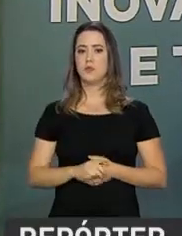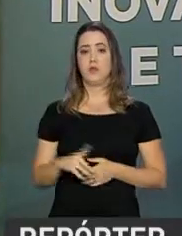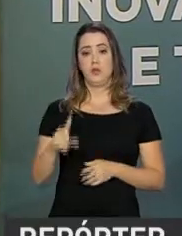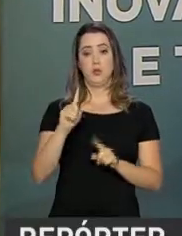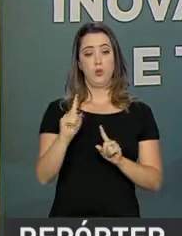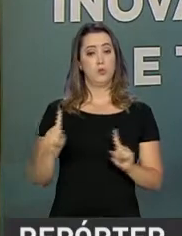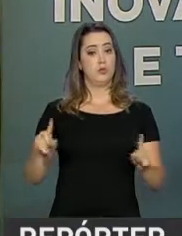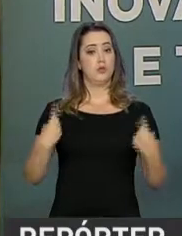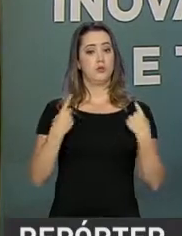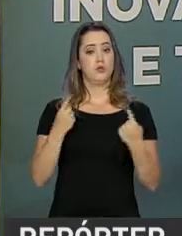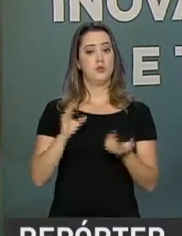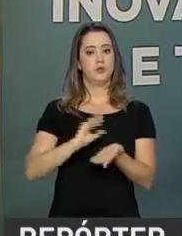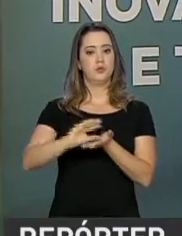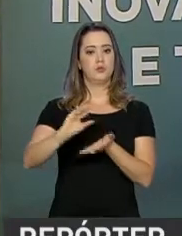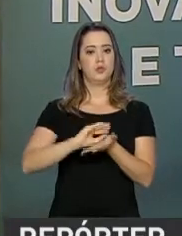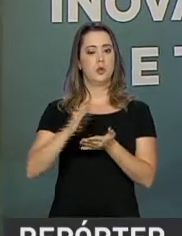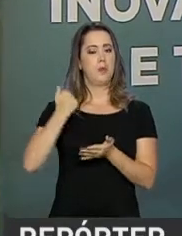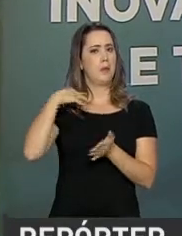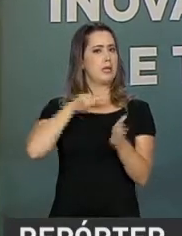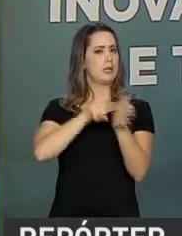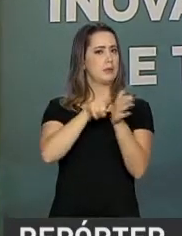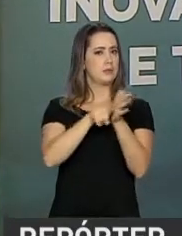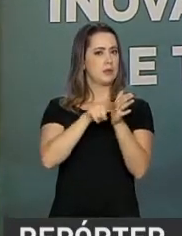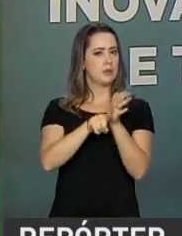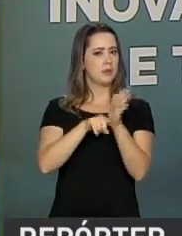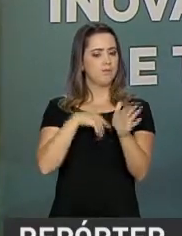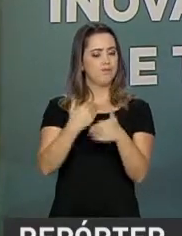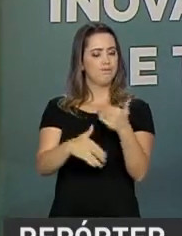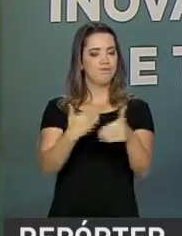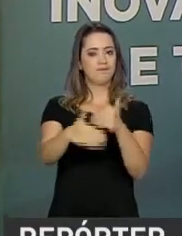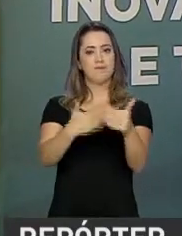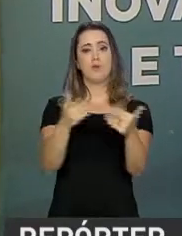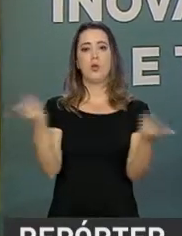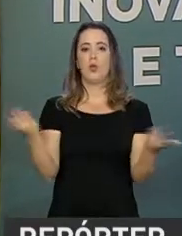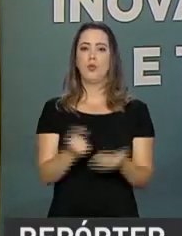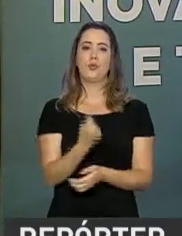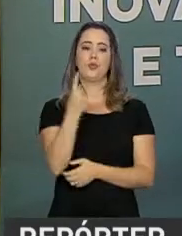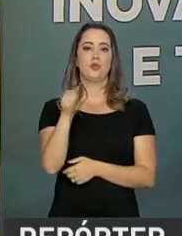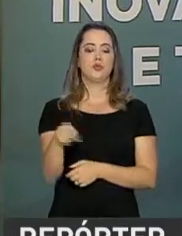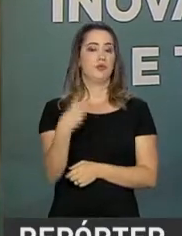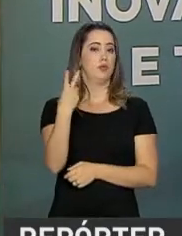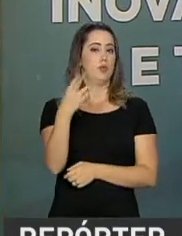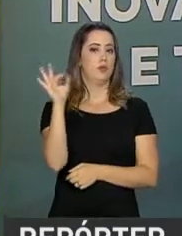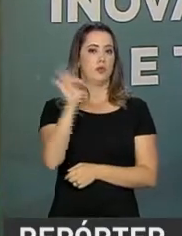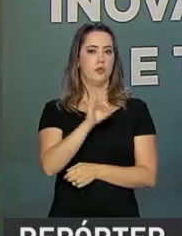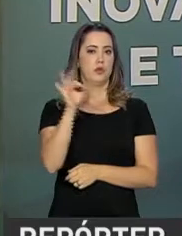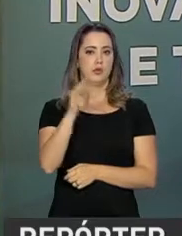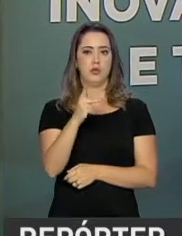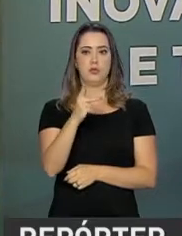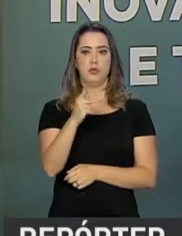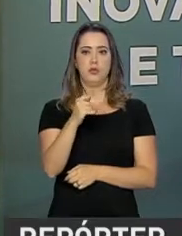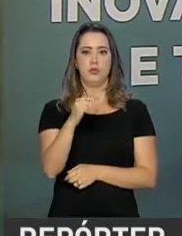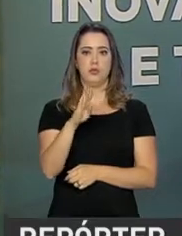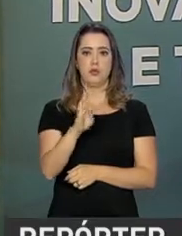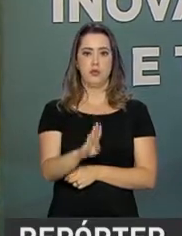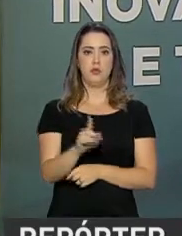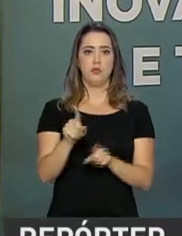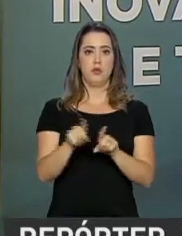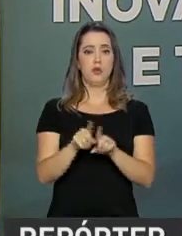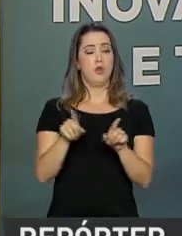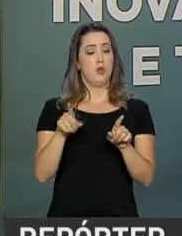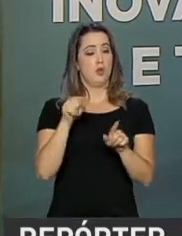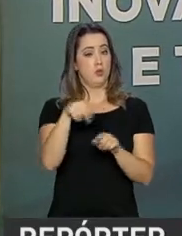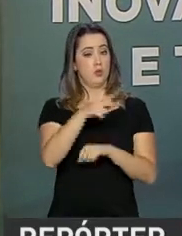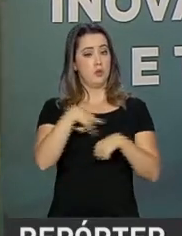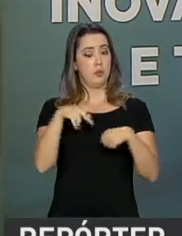brasil é investir mais em pesquisa e desenvolvimento que hoje é de 1,2 por cento do produto interno bruto já nos